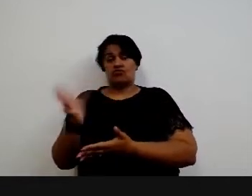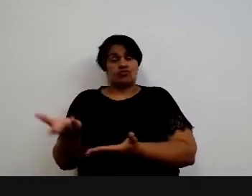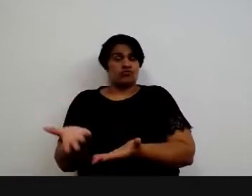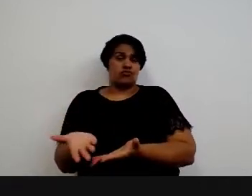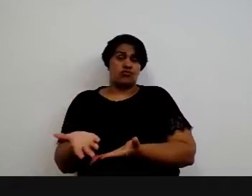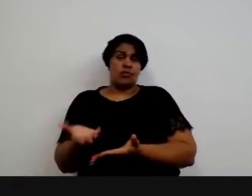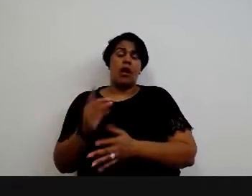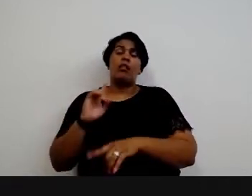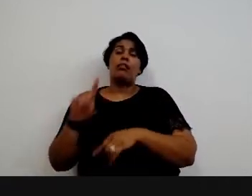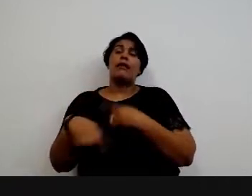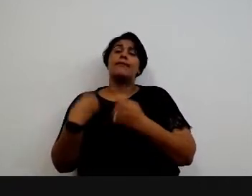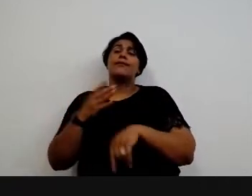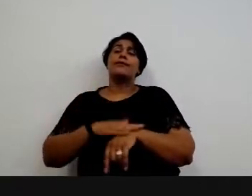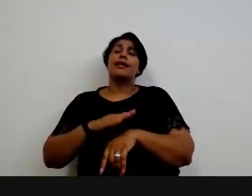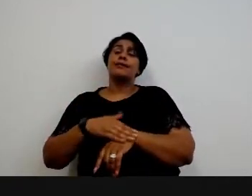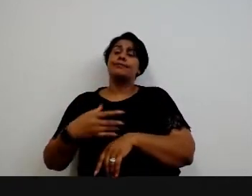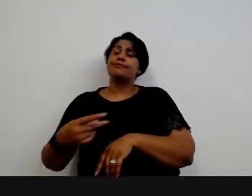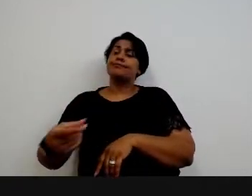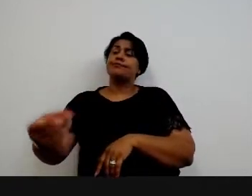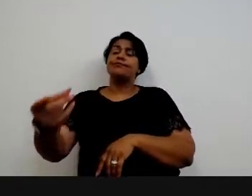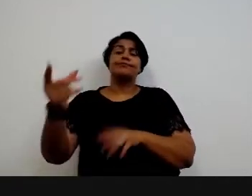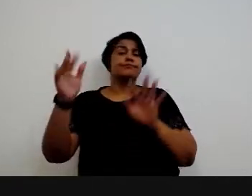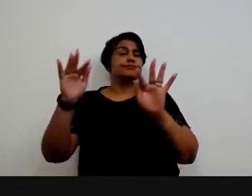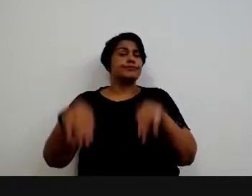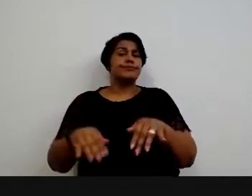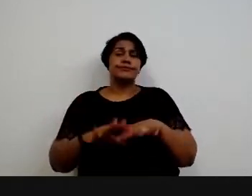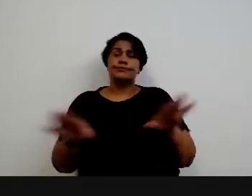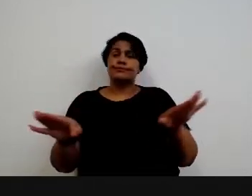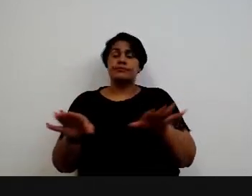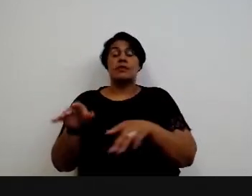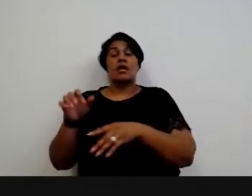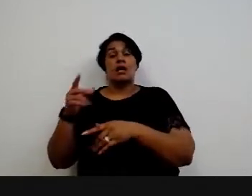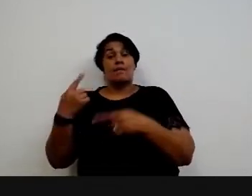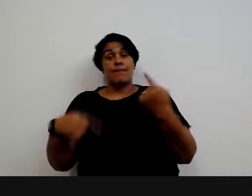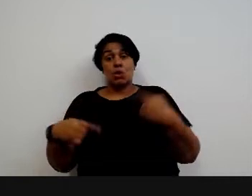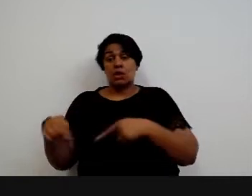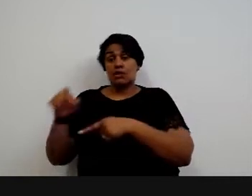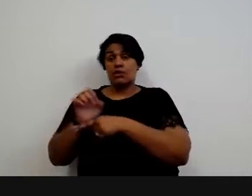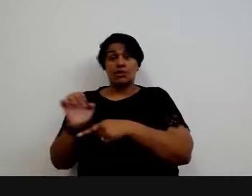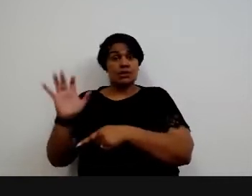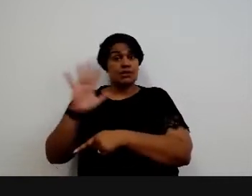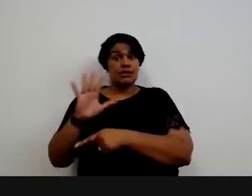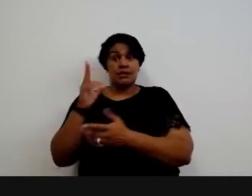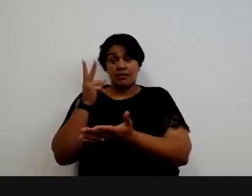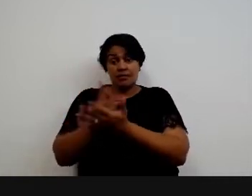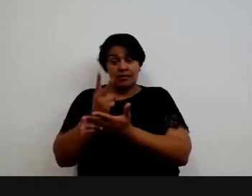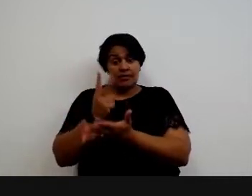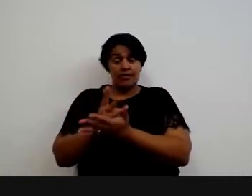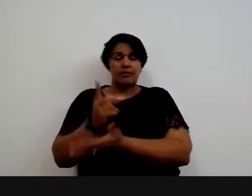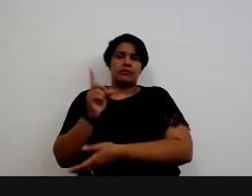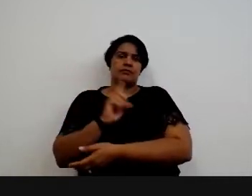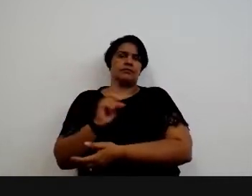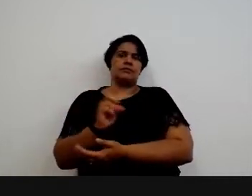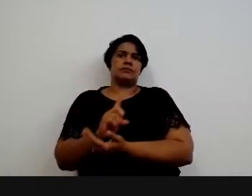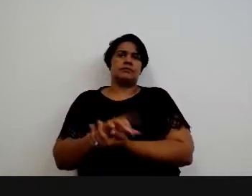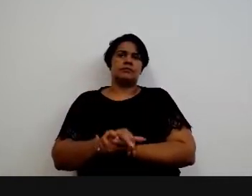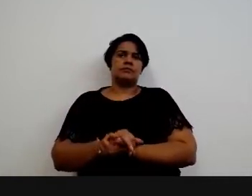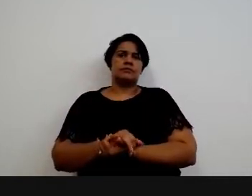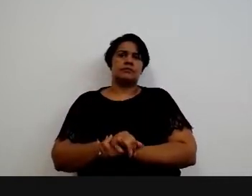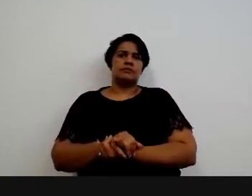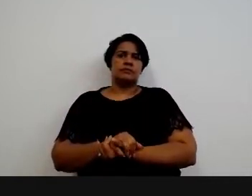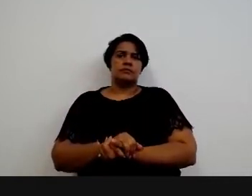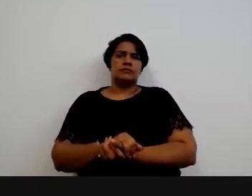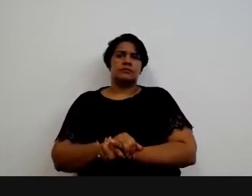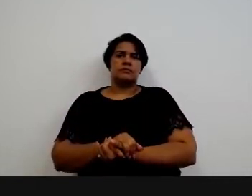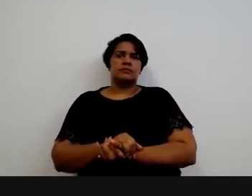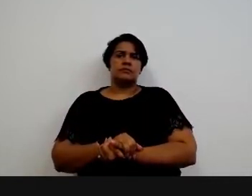do tempo deixam de existir, e o longo prazo, aquelas políticas de Estado, acabam não acontecendo. E aí, hoje